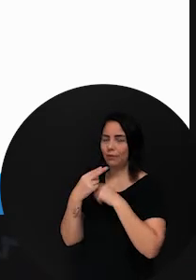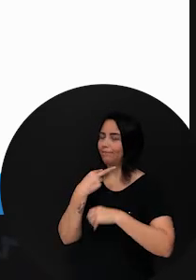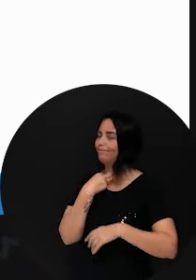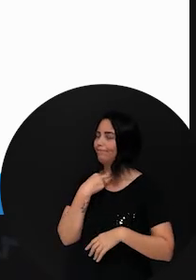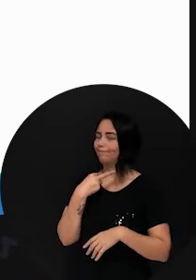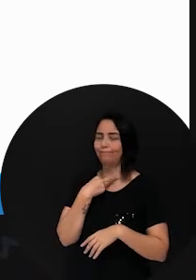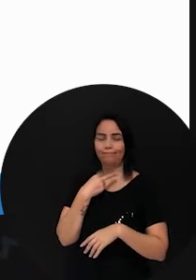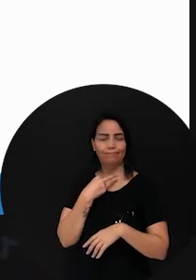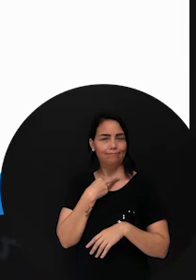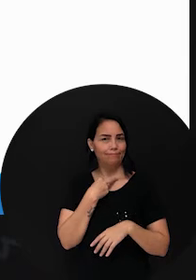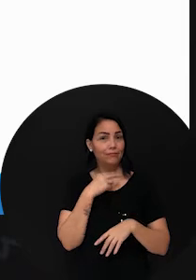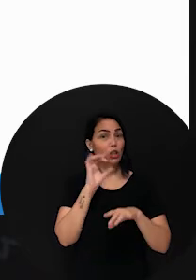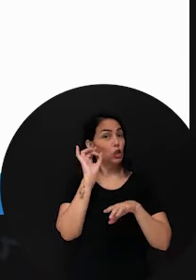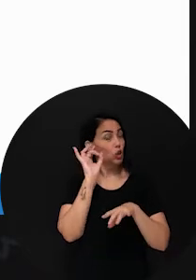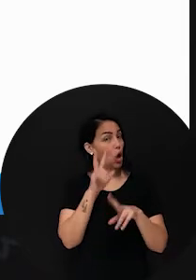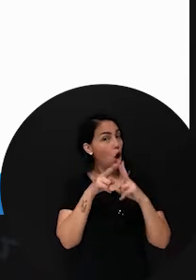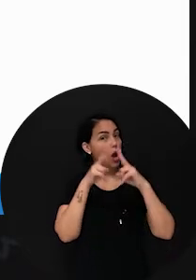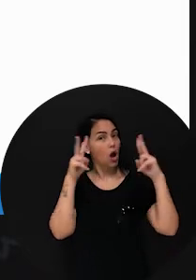estão permitidos.